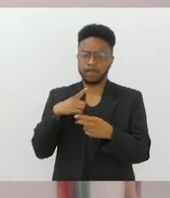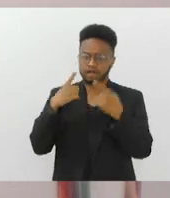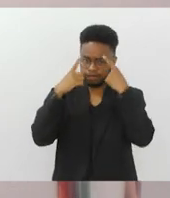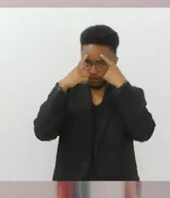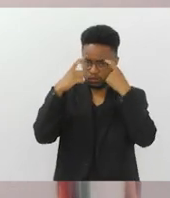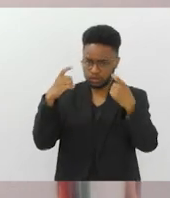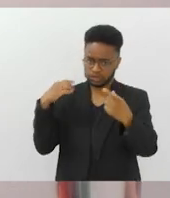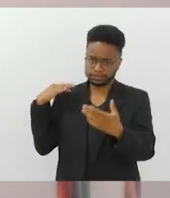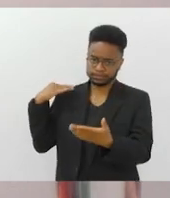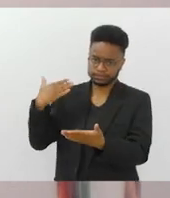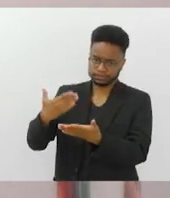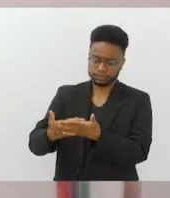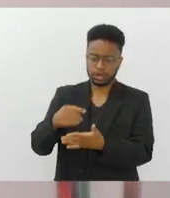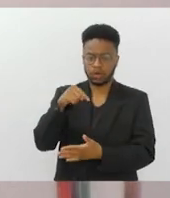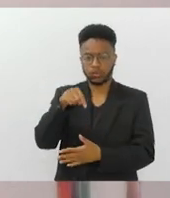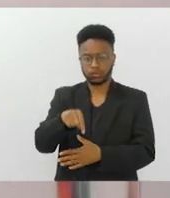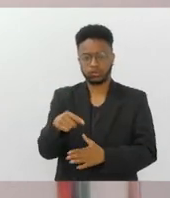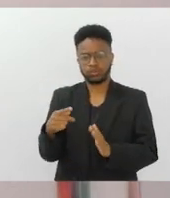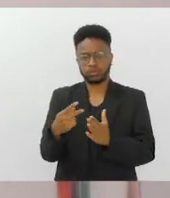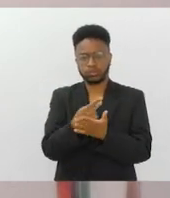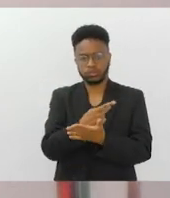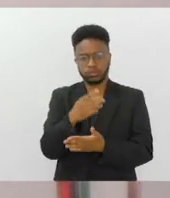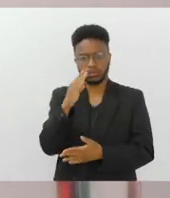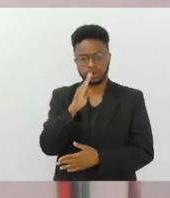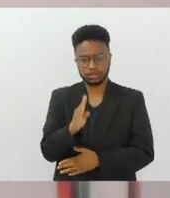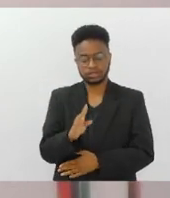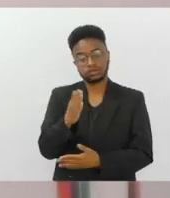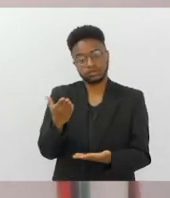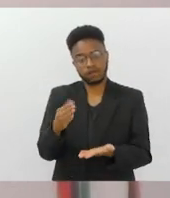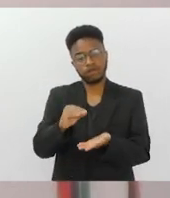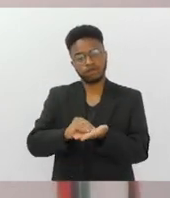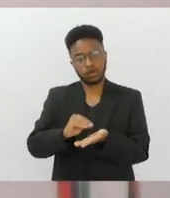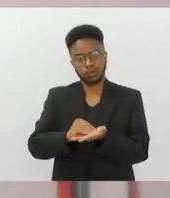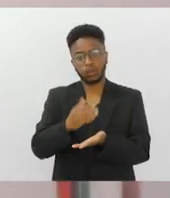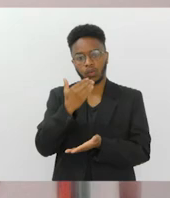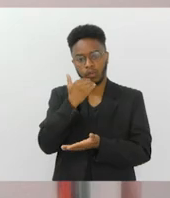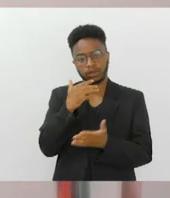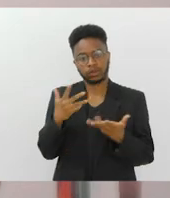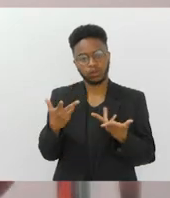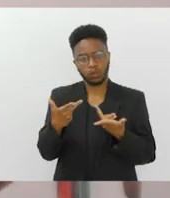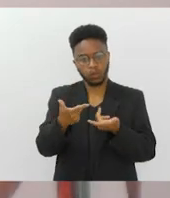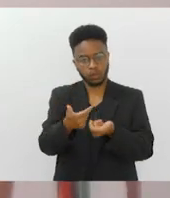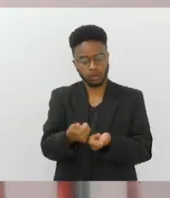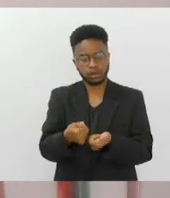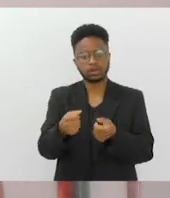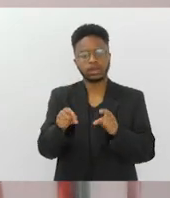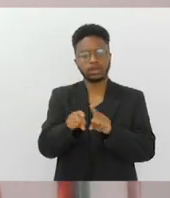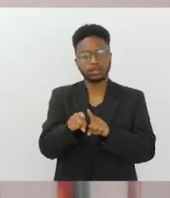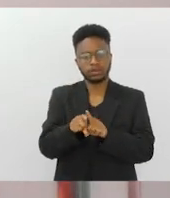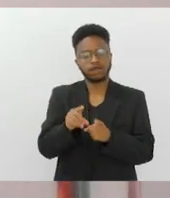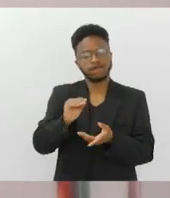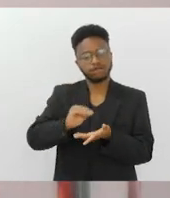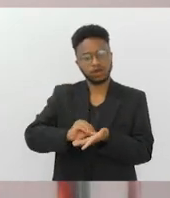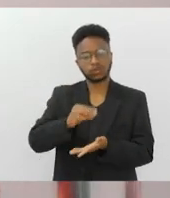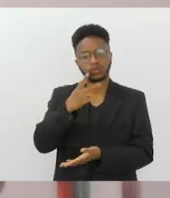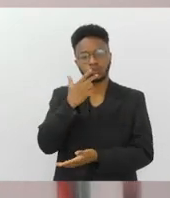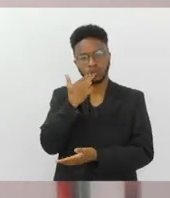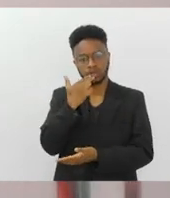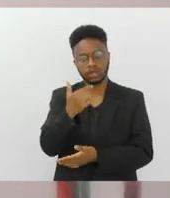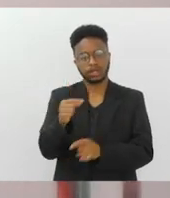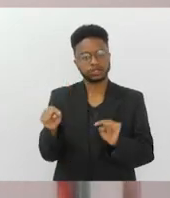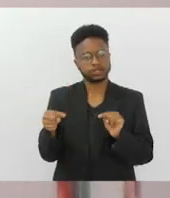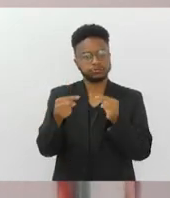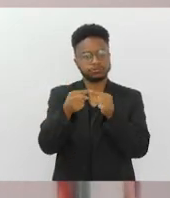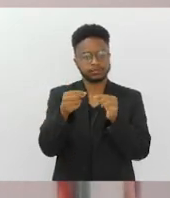do Brasil. Então, a falta de acesso a uma alimentação de qualidade com todos os nutrientes necessários